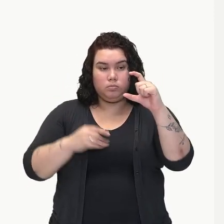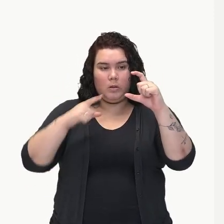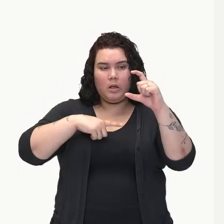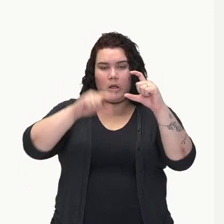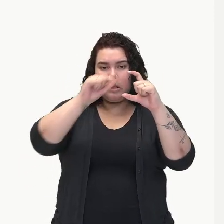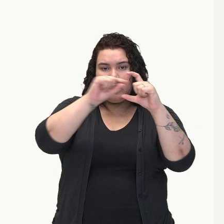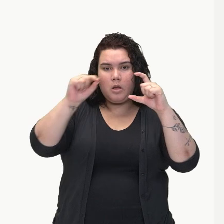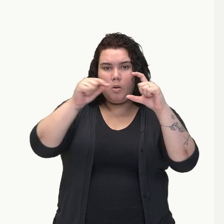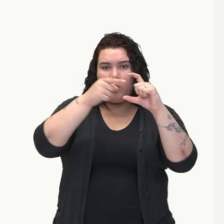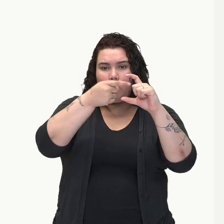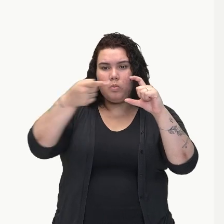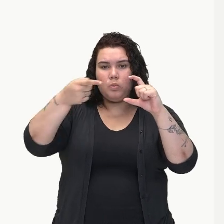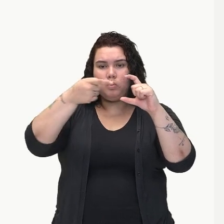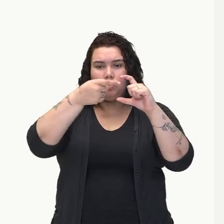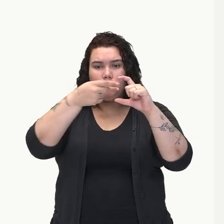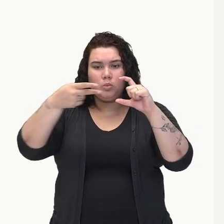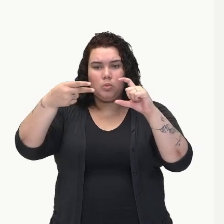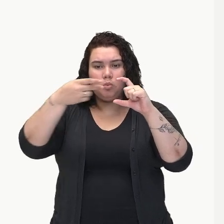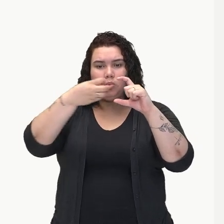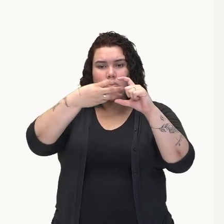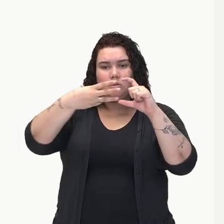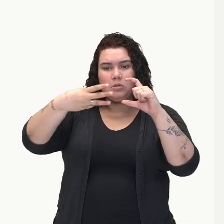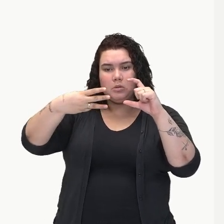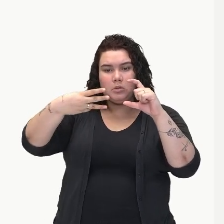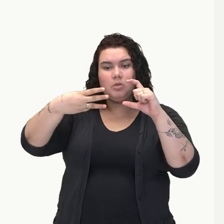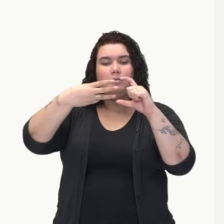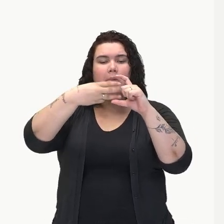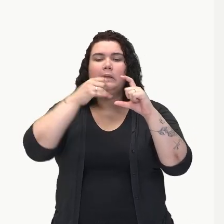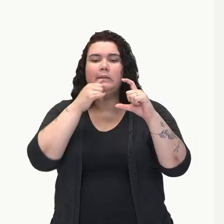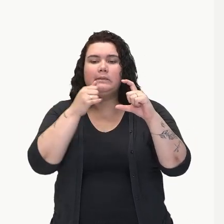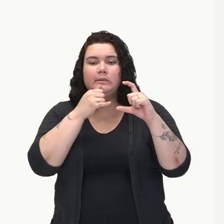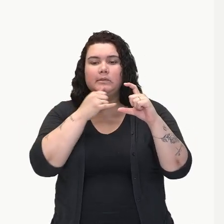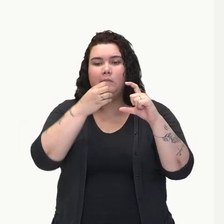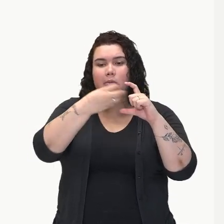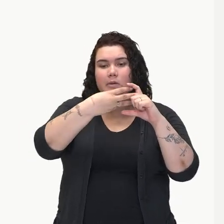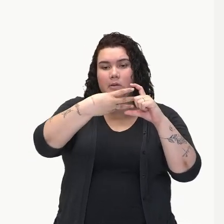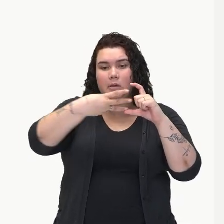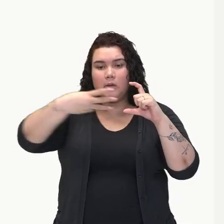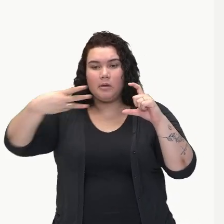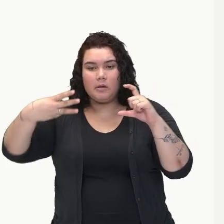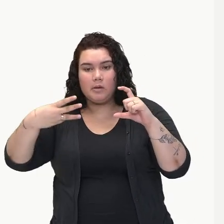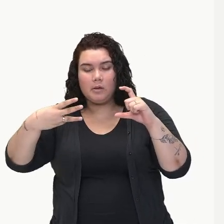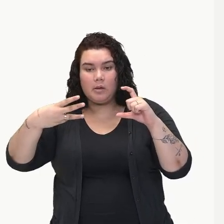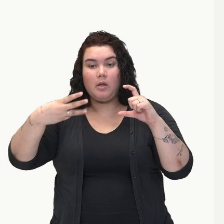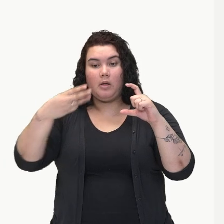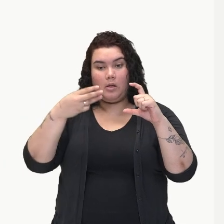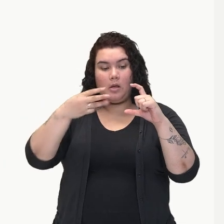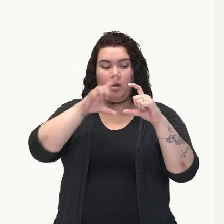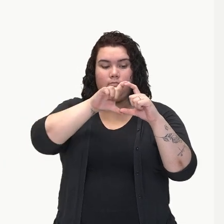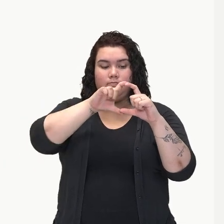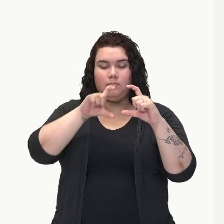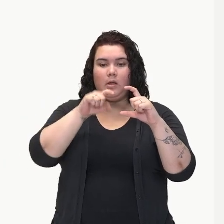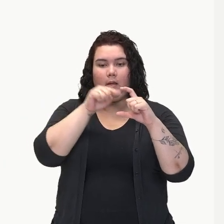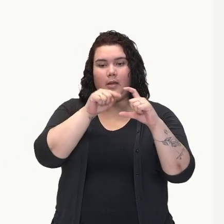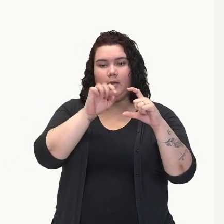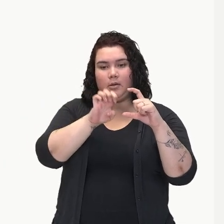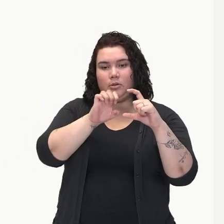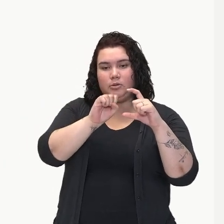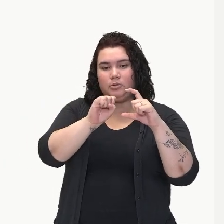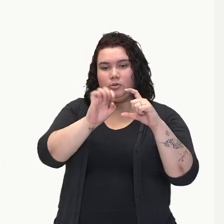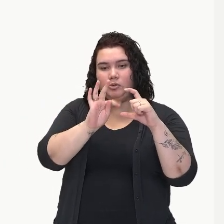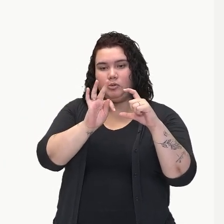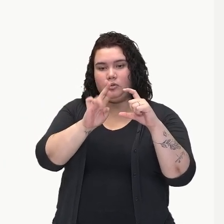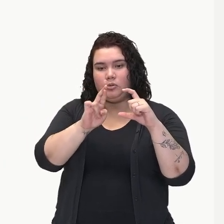linha. Cada bloco desses, eu vou chamar de estrofe.